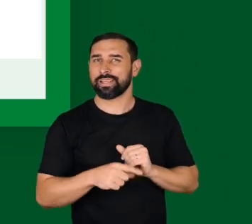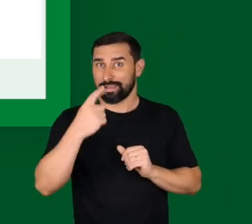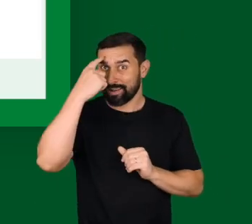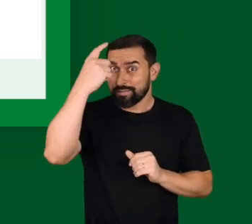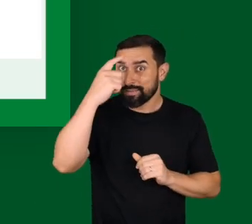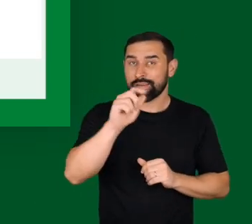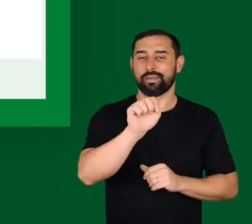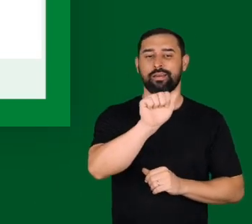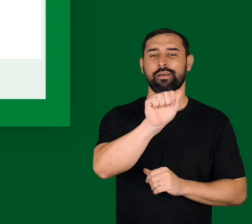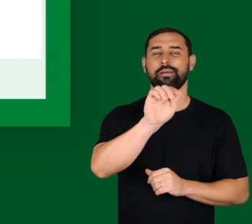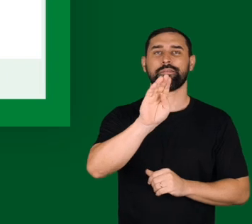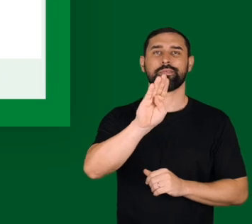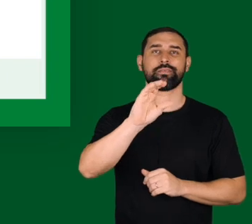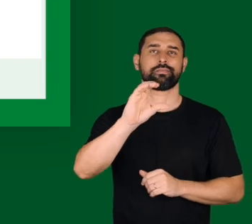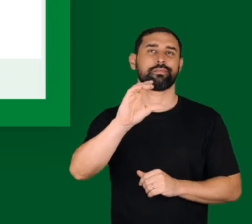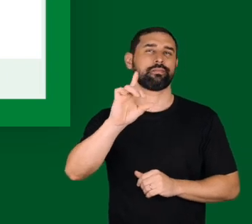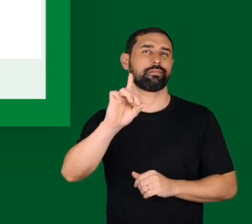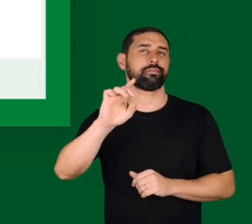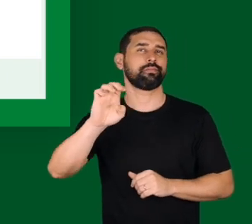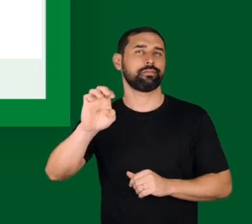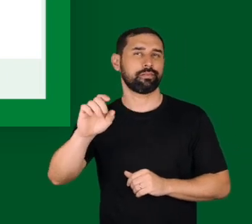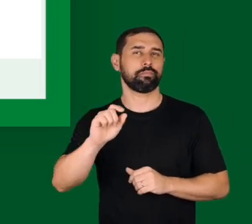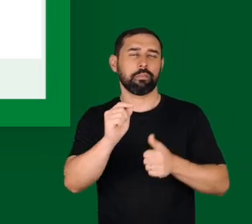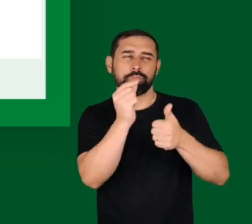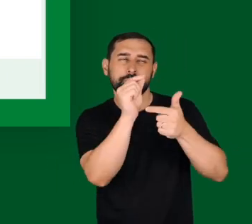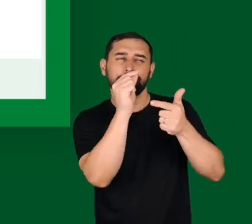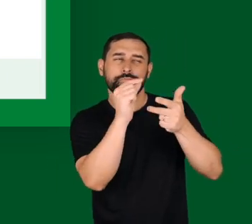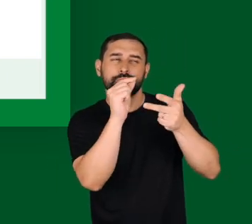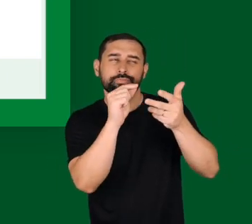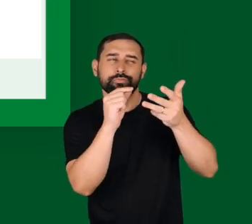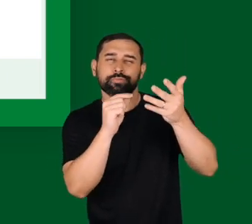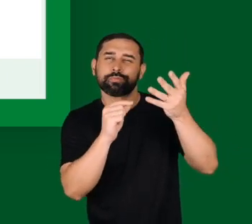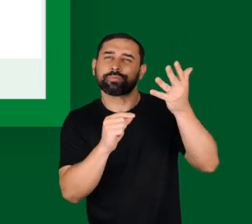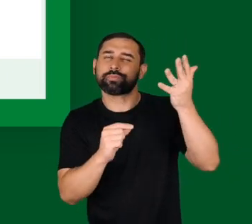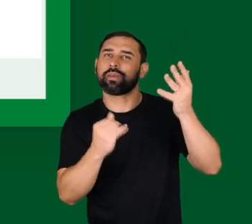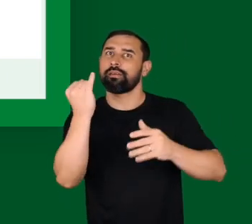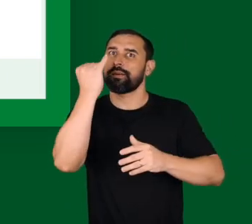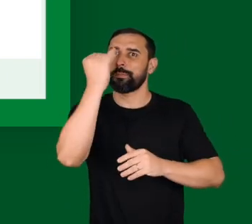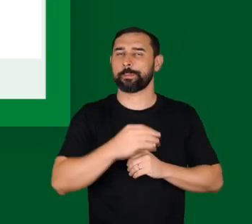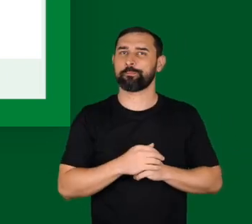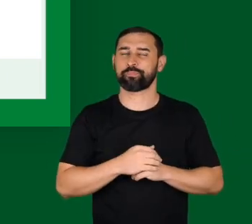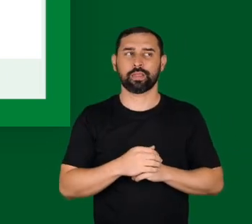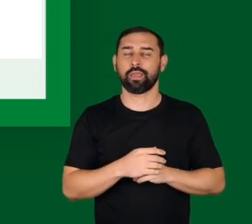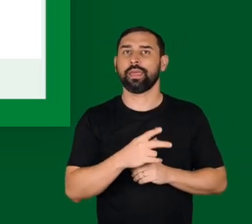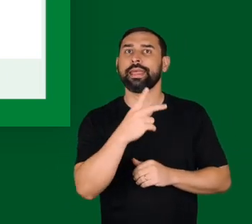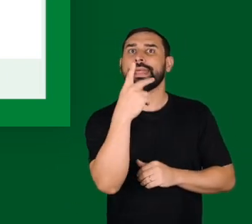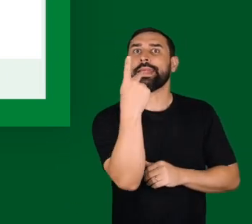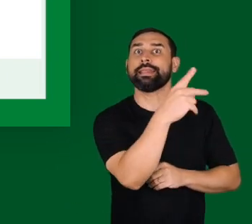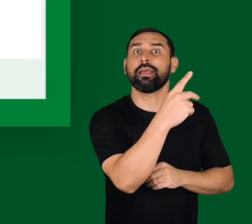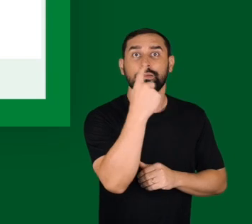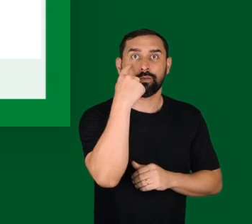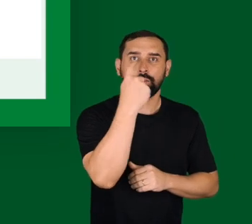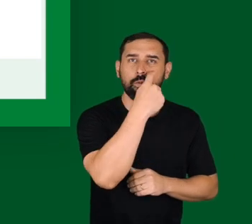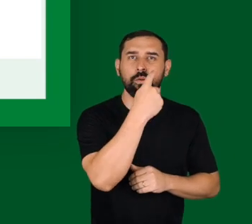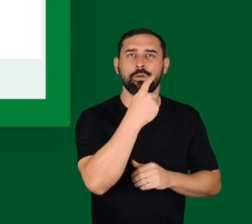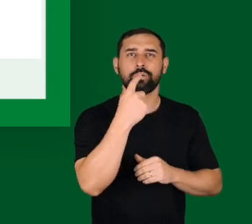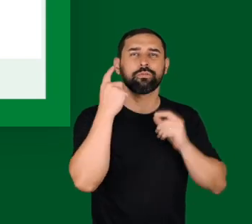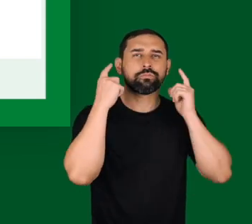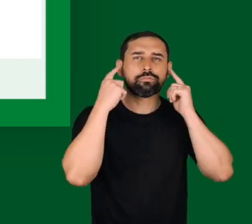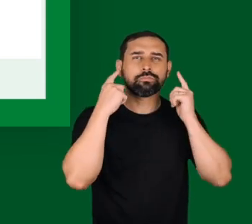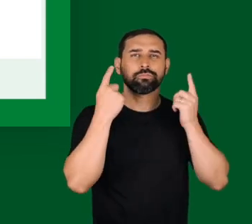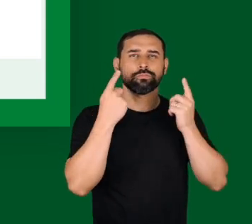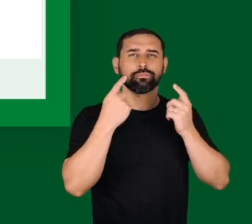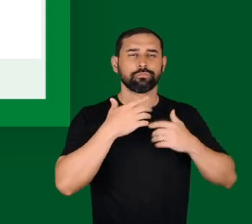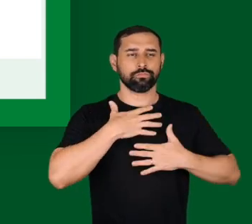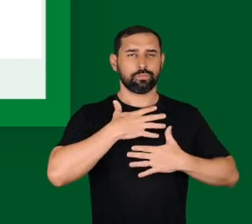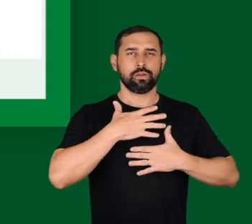do ABCDE, né? Isso faz parte do manejo e do cuidado na crise convulsiva na infância. Então, olhar os sinais